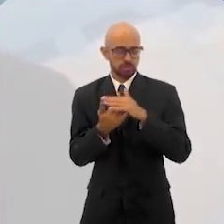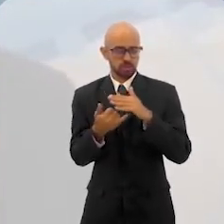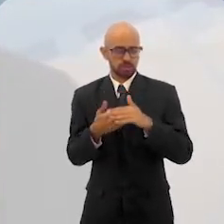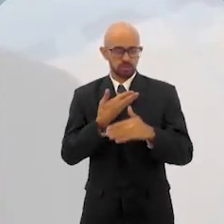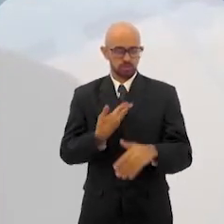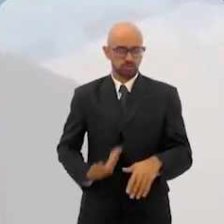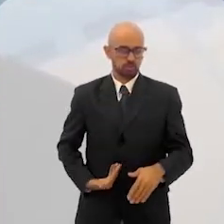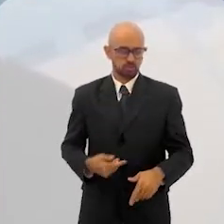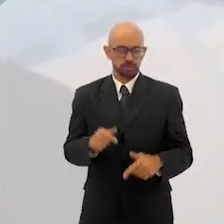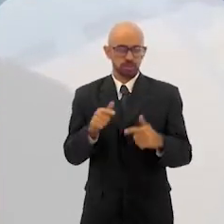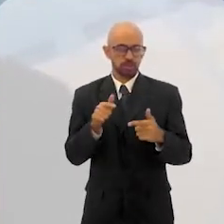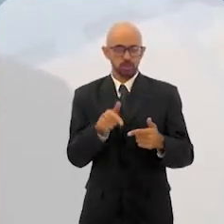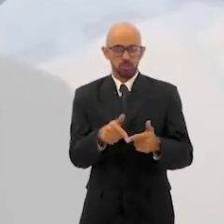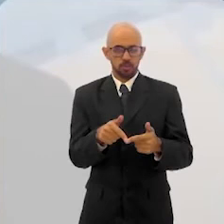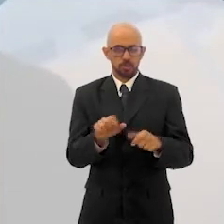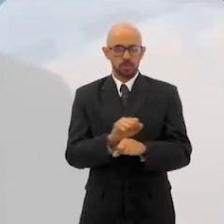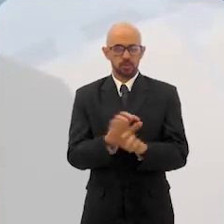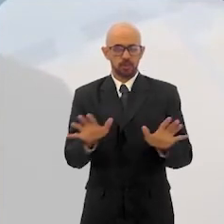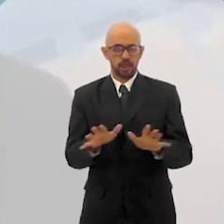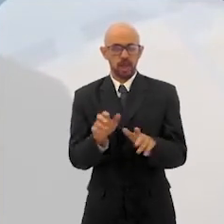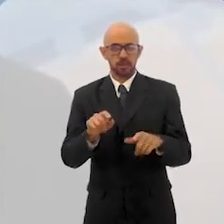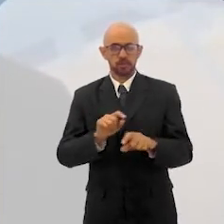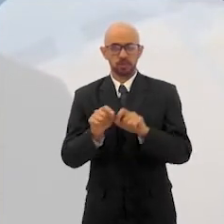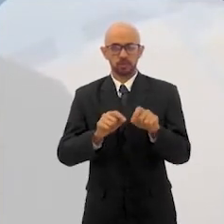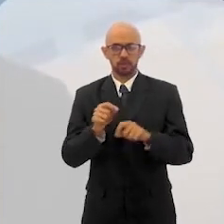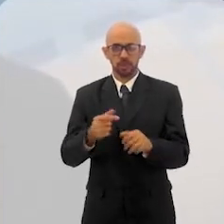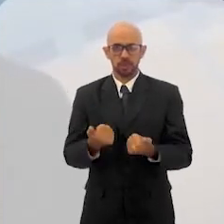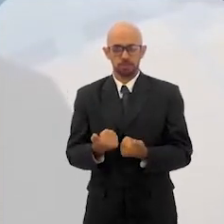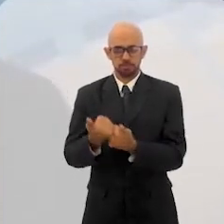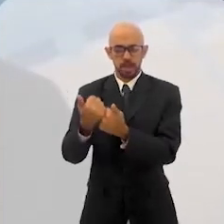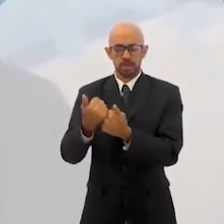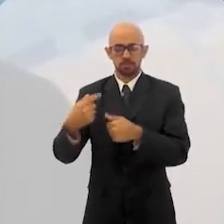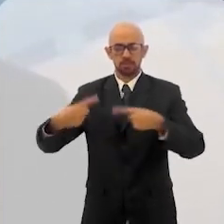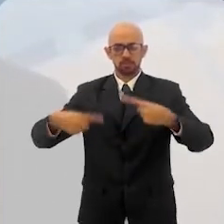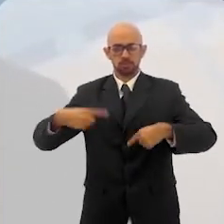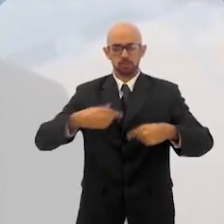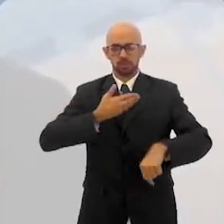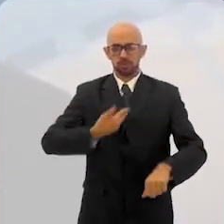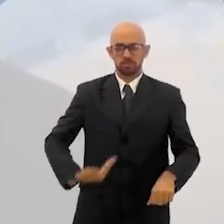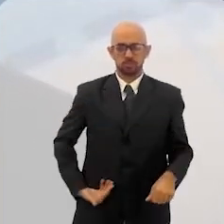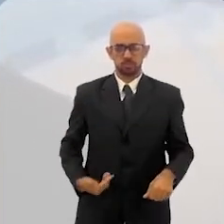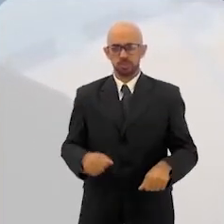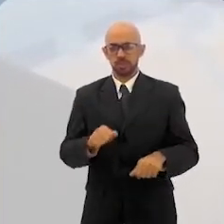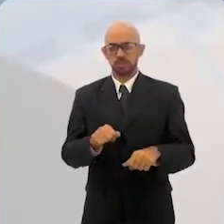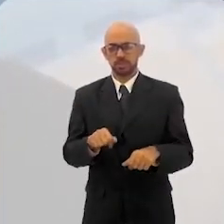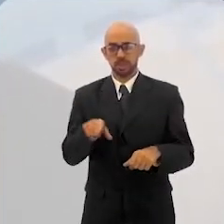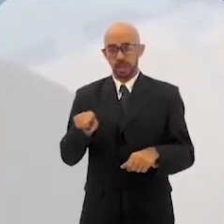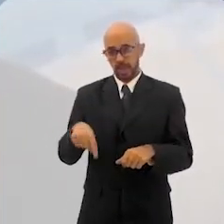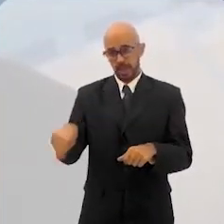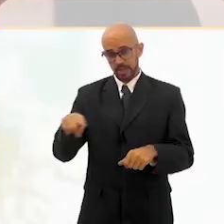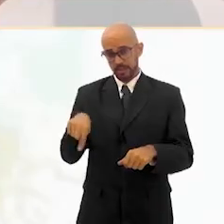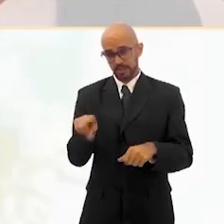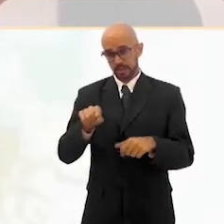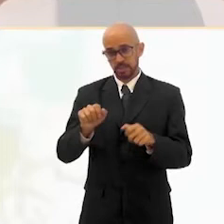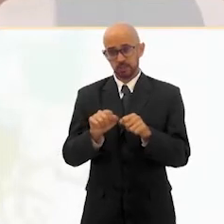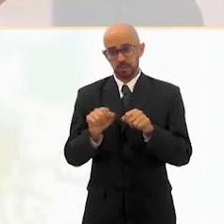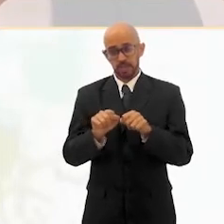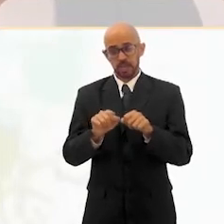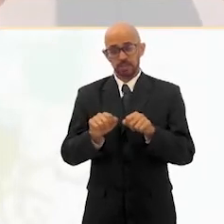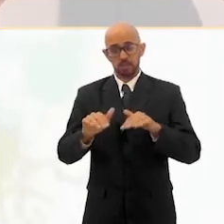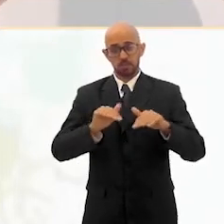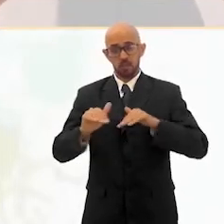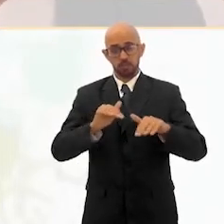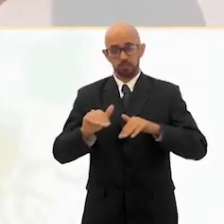têm um objetivo muito claro de dar base para as políticas públicas. E as políticas públicas, elas movimentam o setor